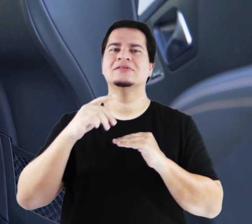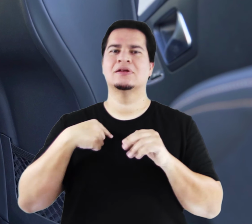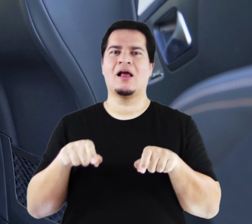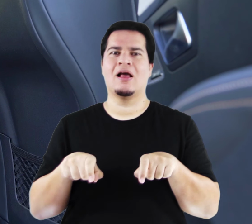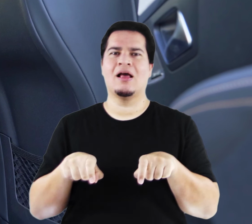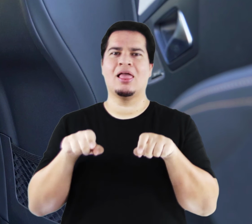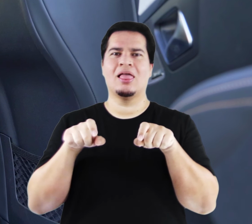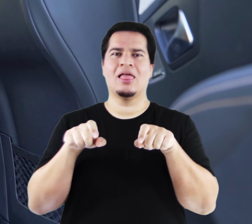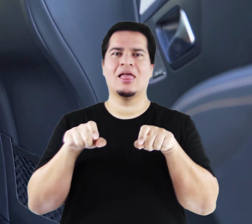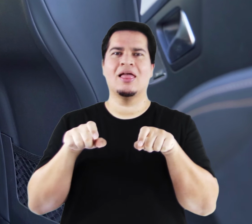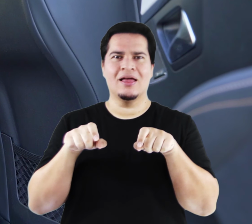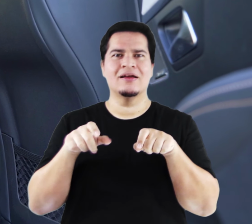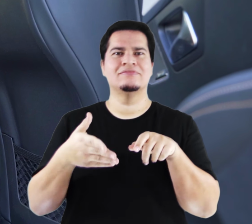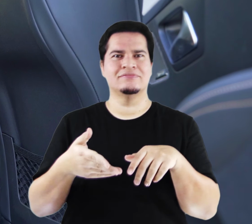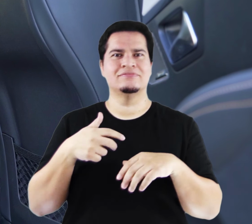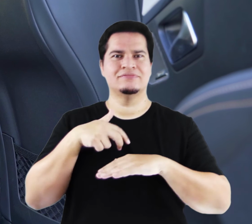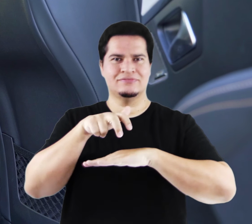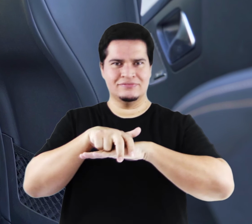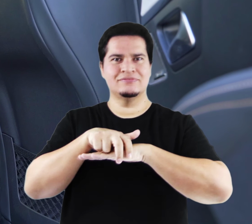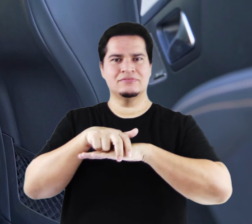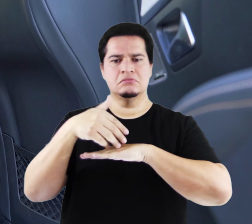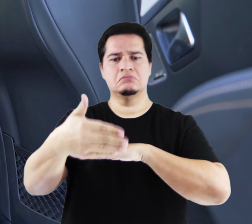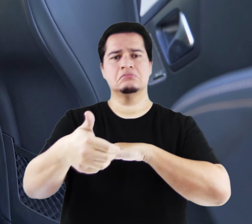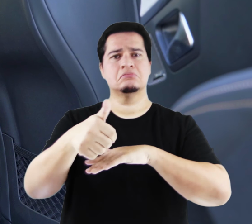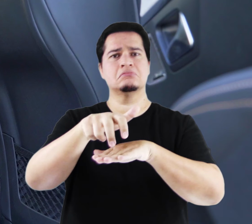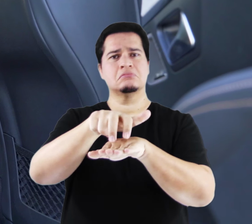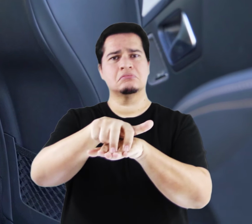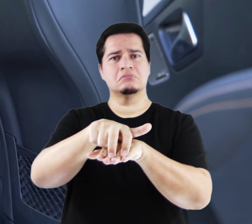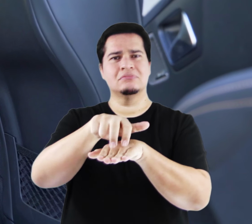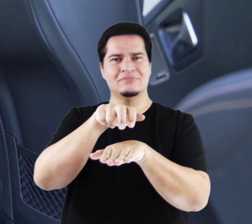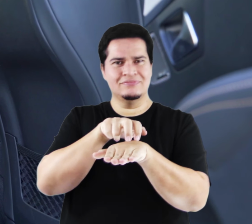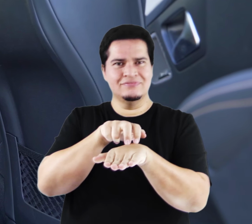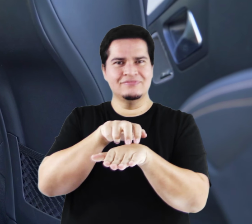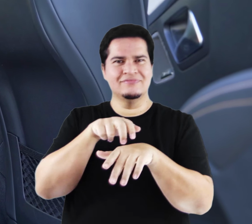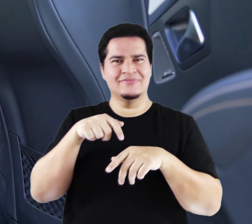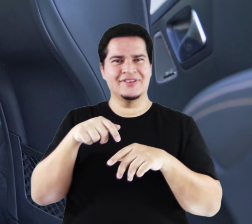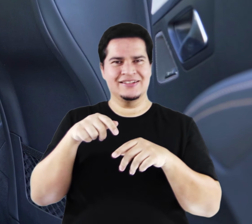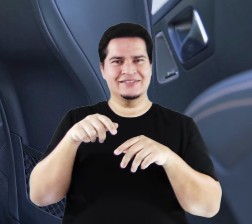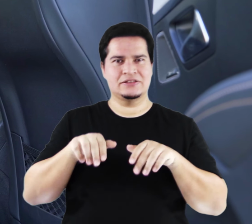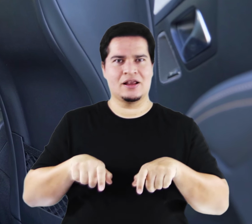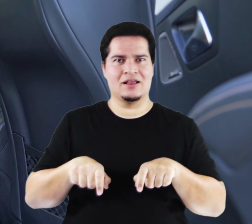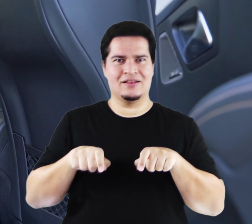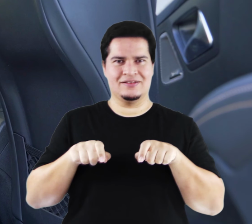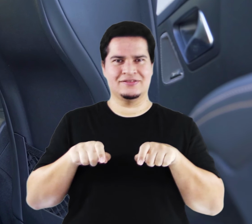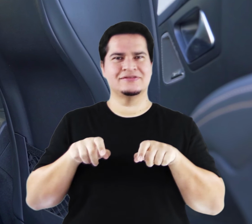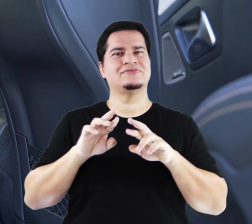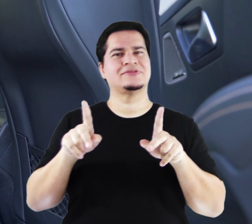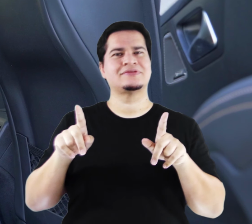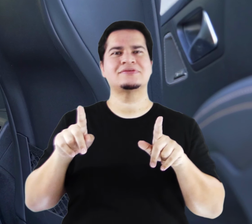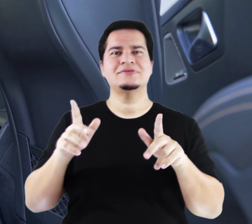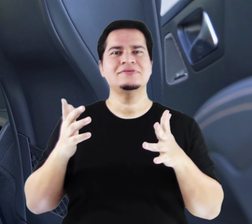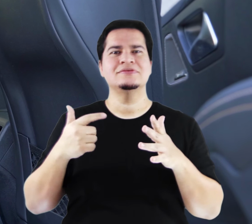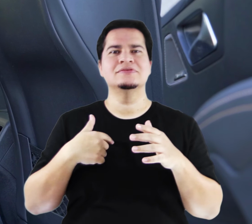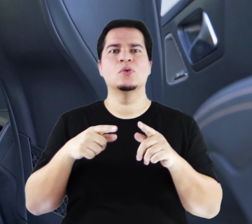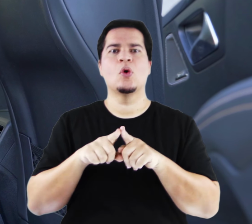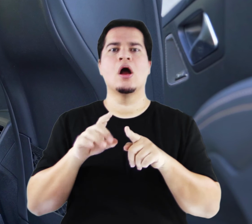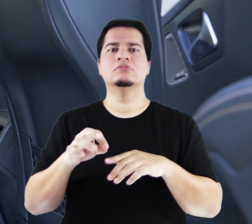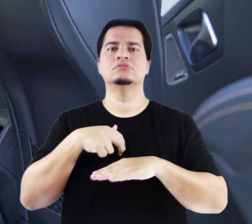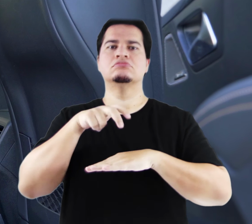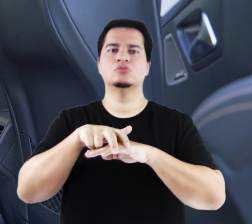mais alto do que o assoalho dianteiro, a ponto, por exemplo, do meu joelho ficar tão elevado que metade da minha perna, metade da minha coxa nem